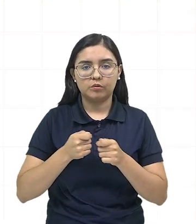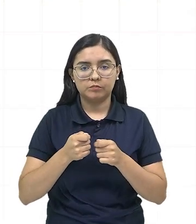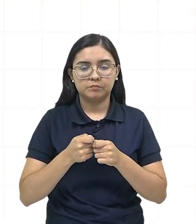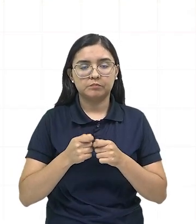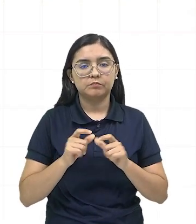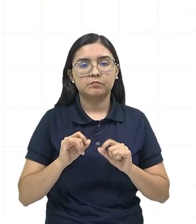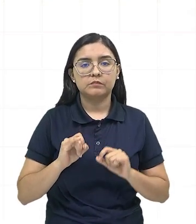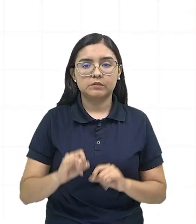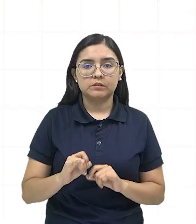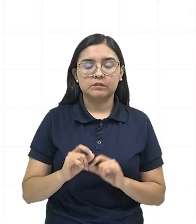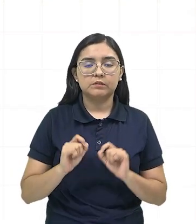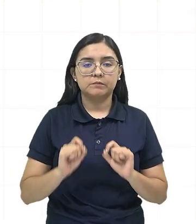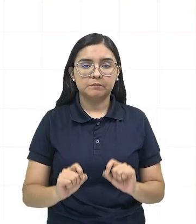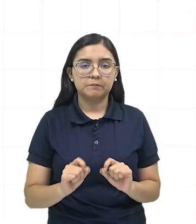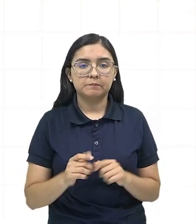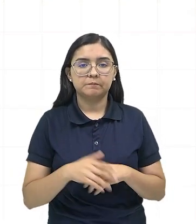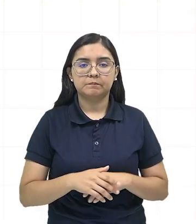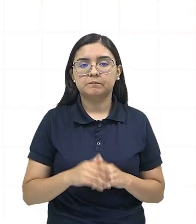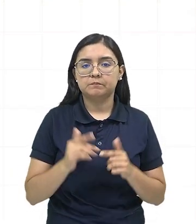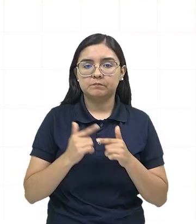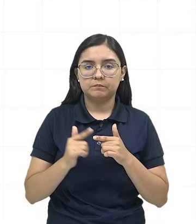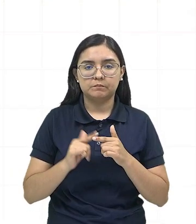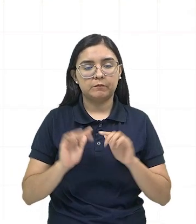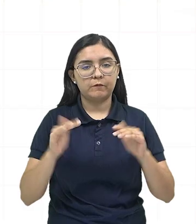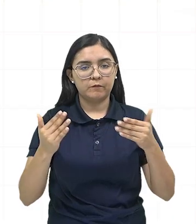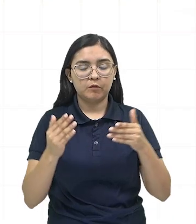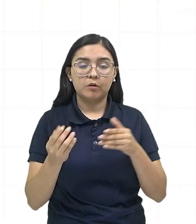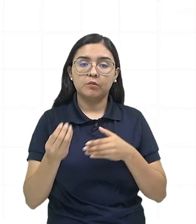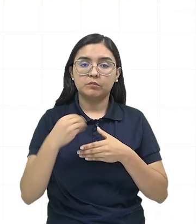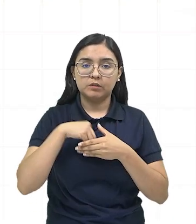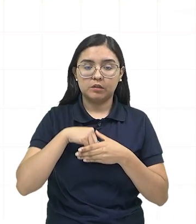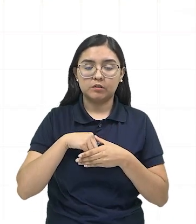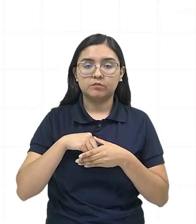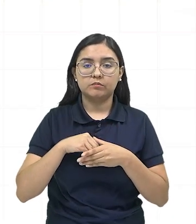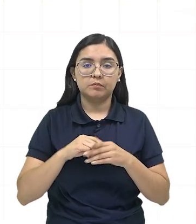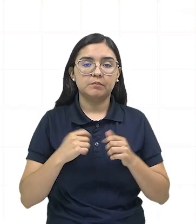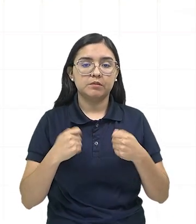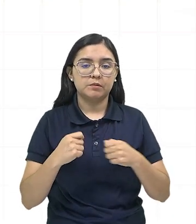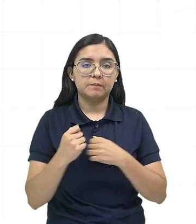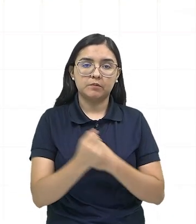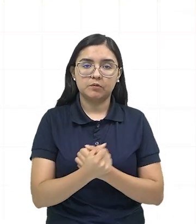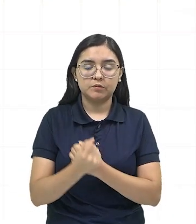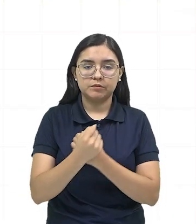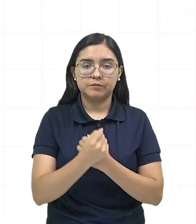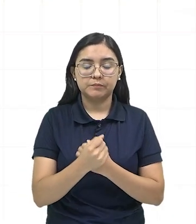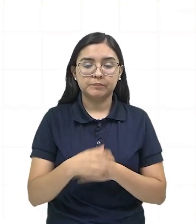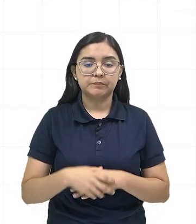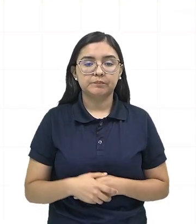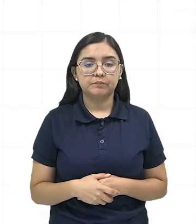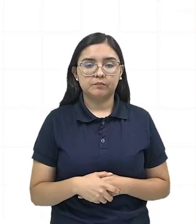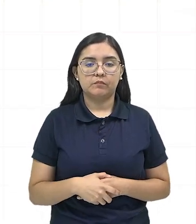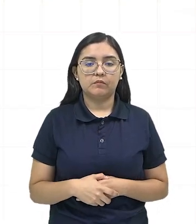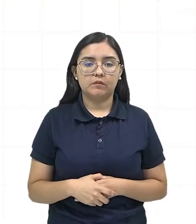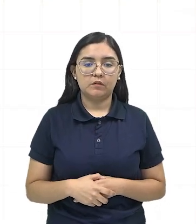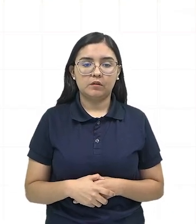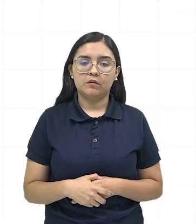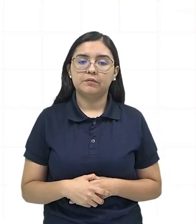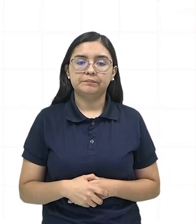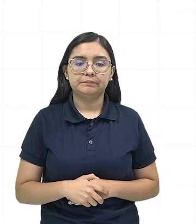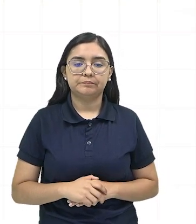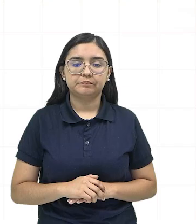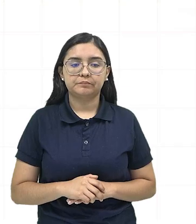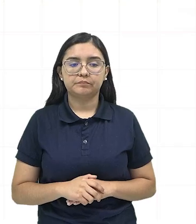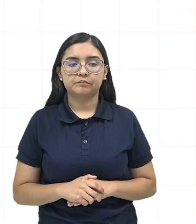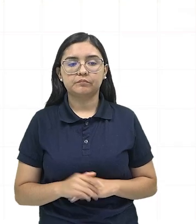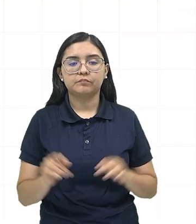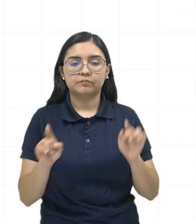qualquer ameaça interna ou externa. Não é algo pessoal, tá? E